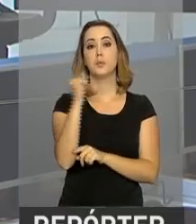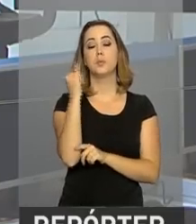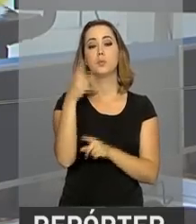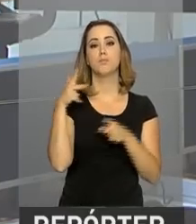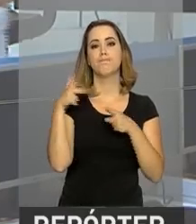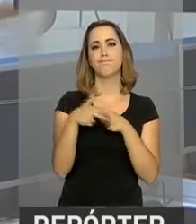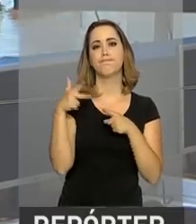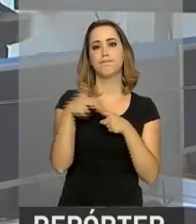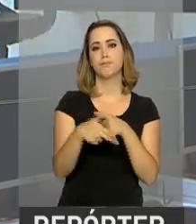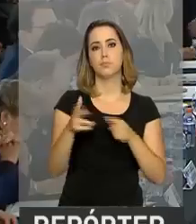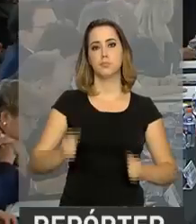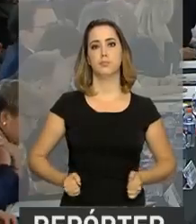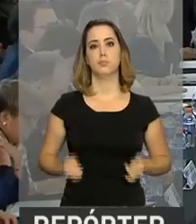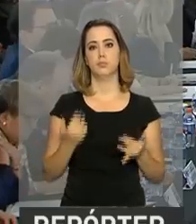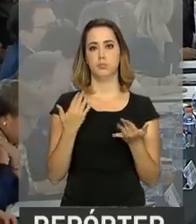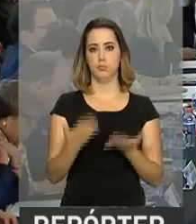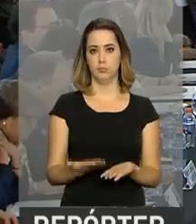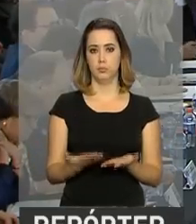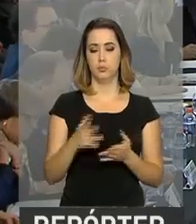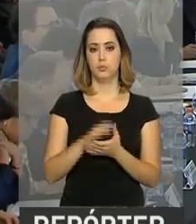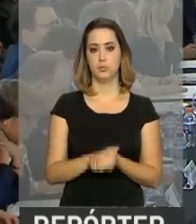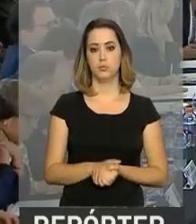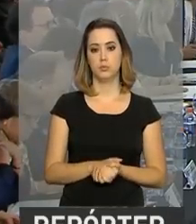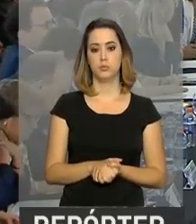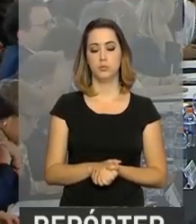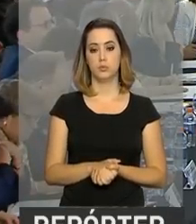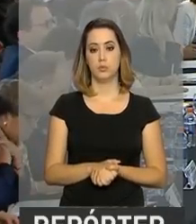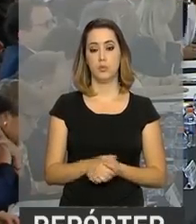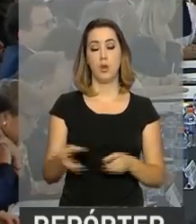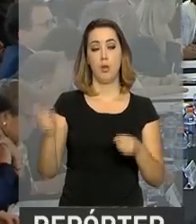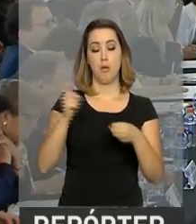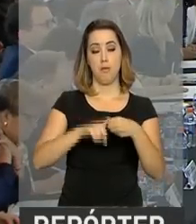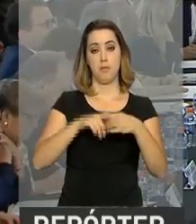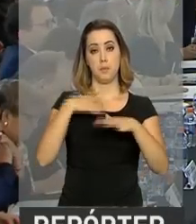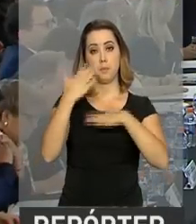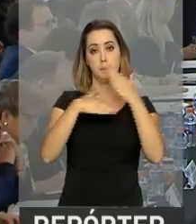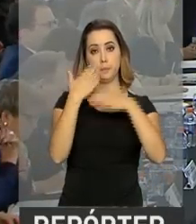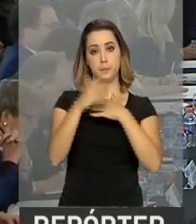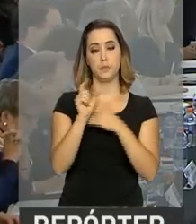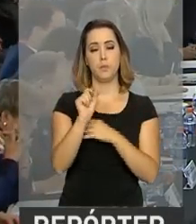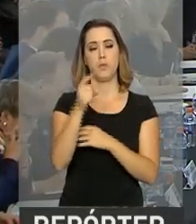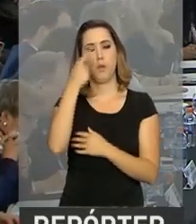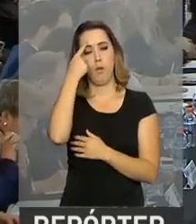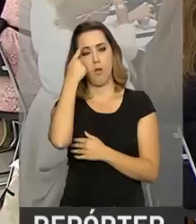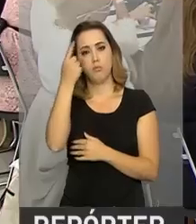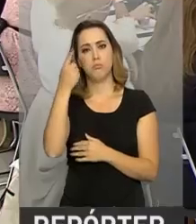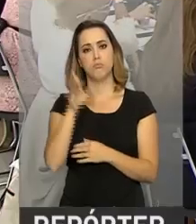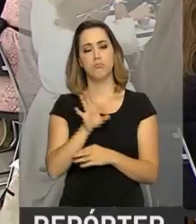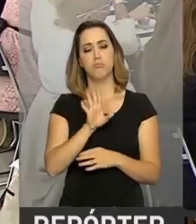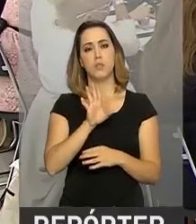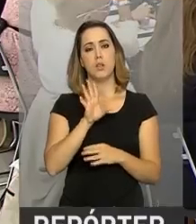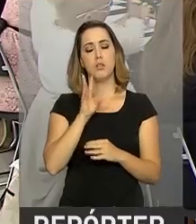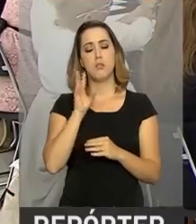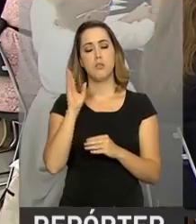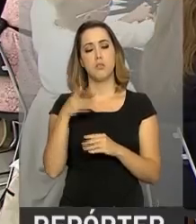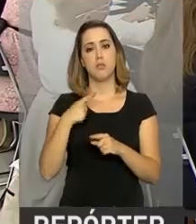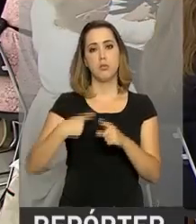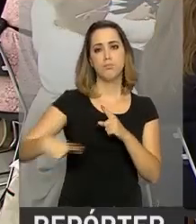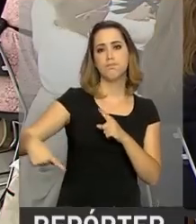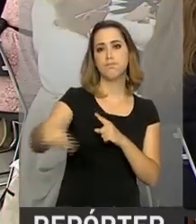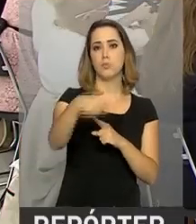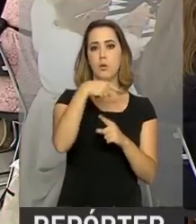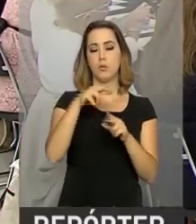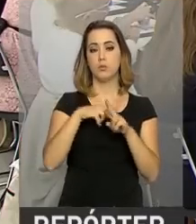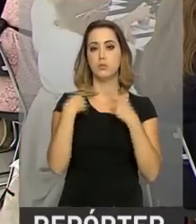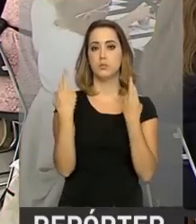gastos públicos. Conversar com os principais jornalistas. Retomar o crescimento. Essa foi a ideia que norteou a abertura da 45ª reunião